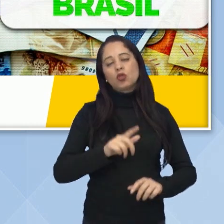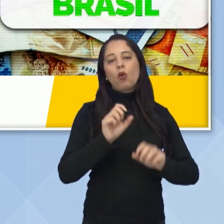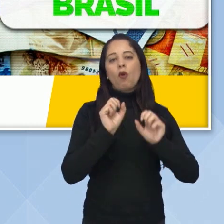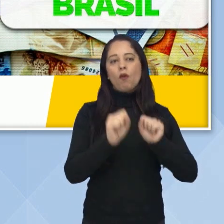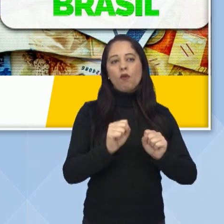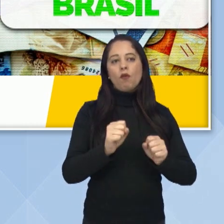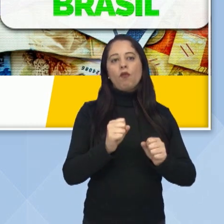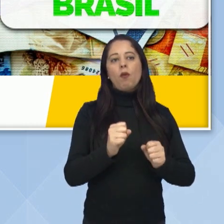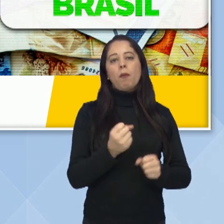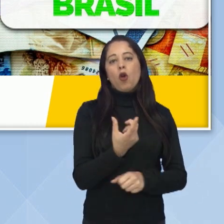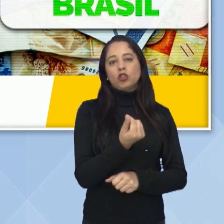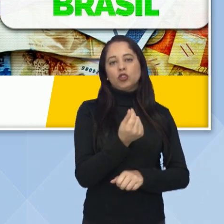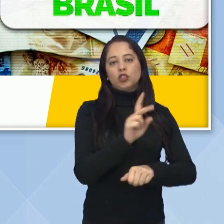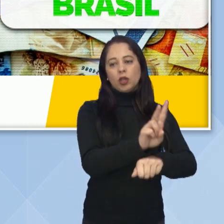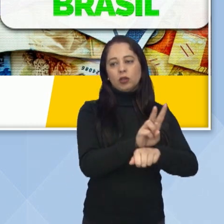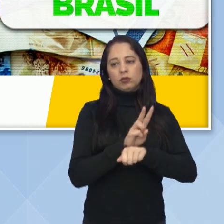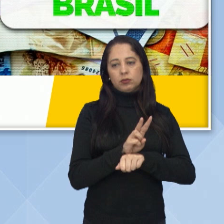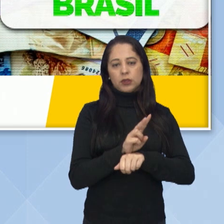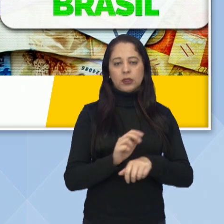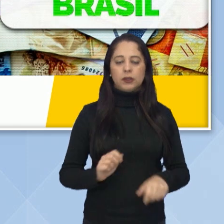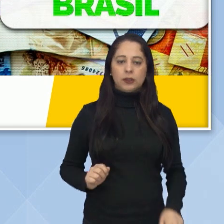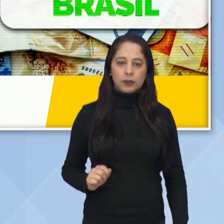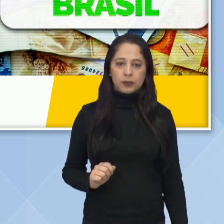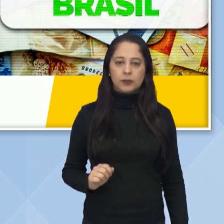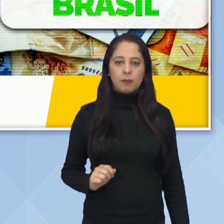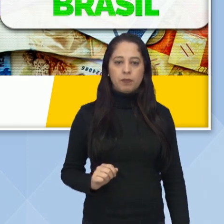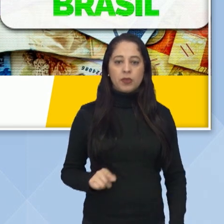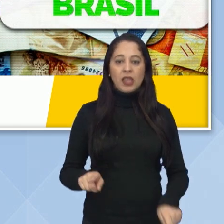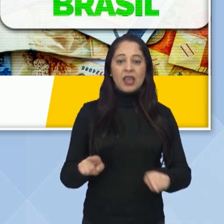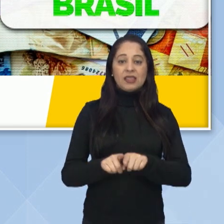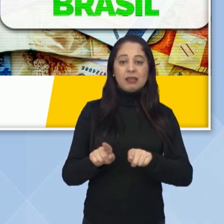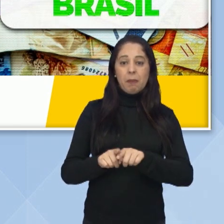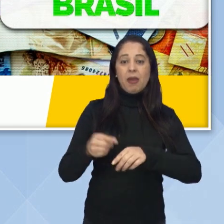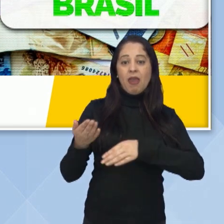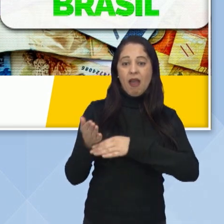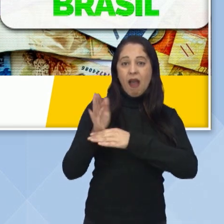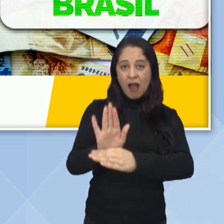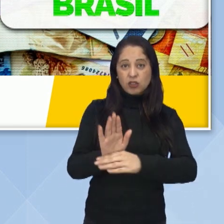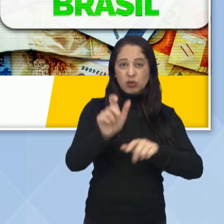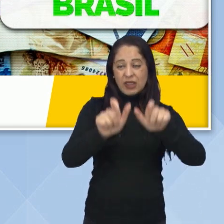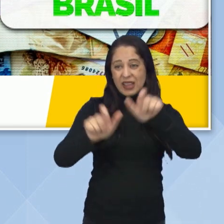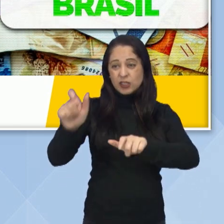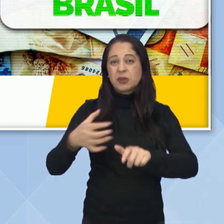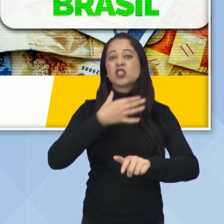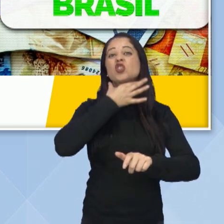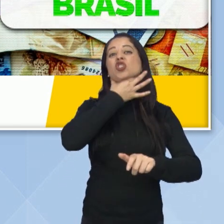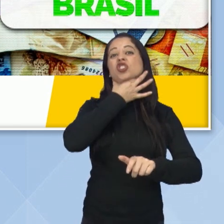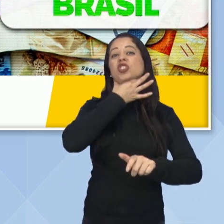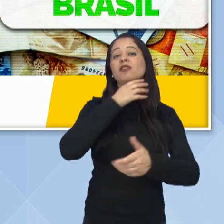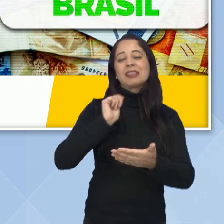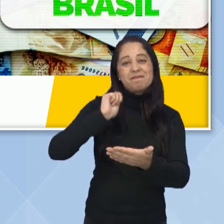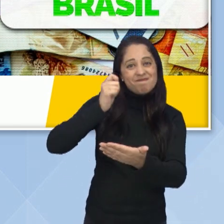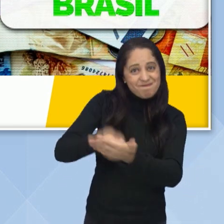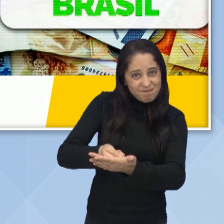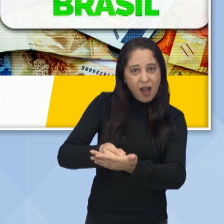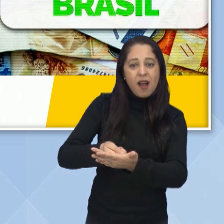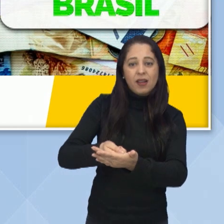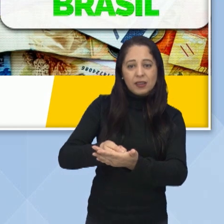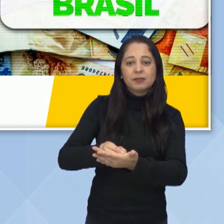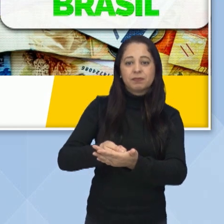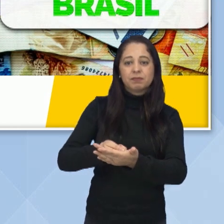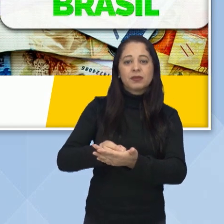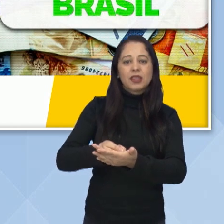está negativado. Além de ajuda à população a quitar as dívidas, a iniciativa